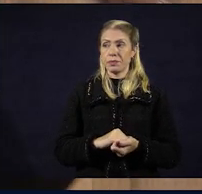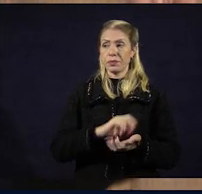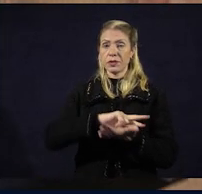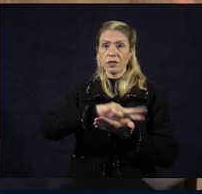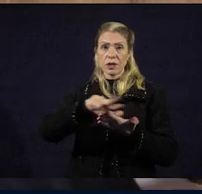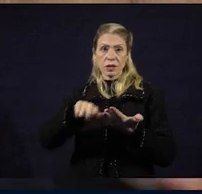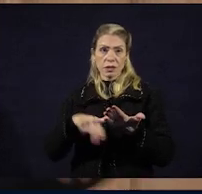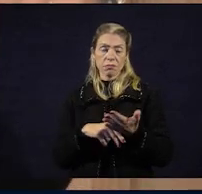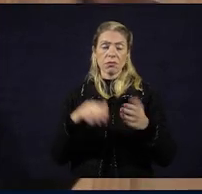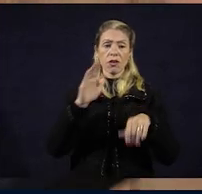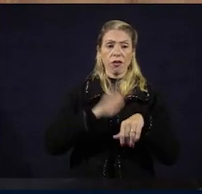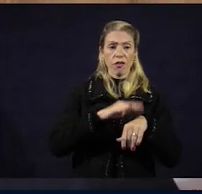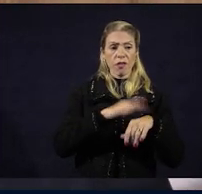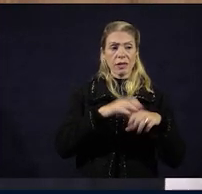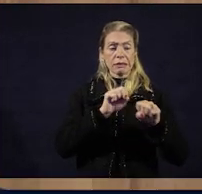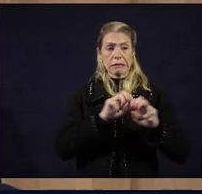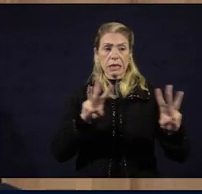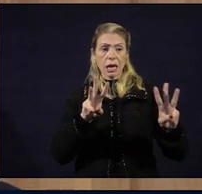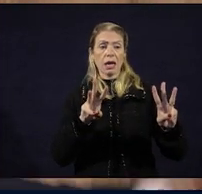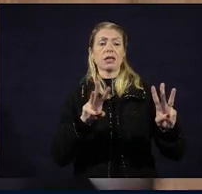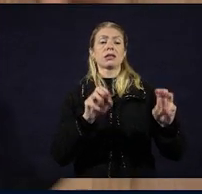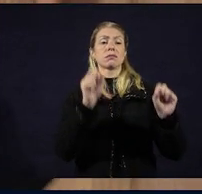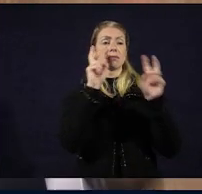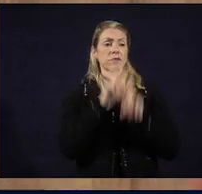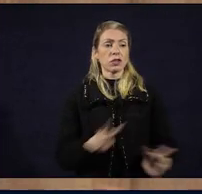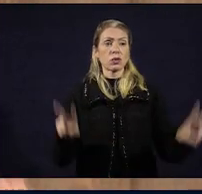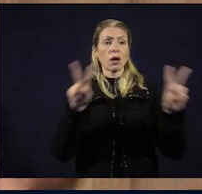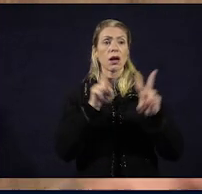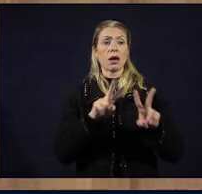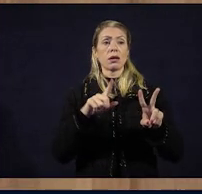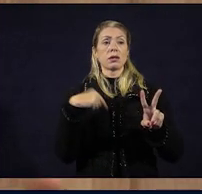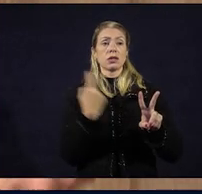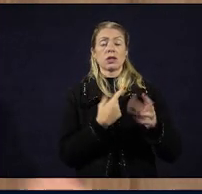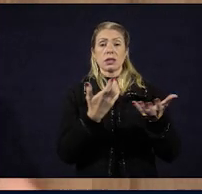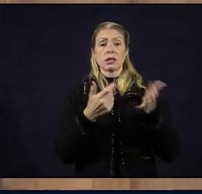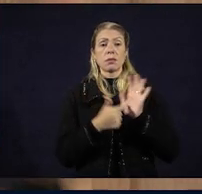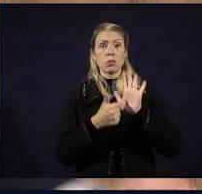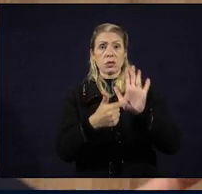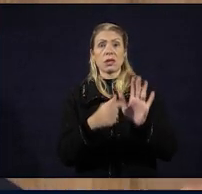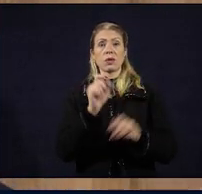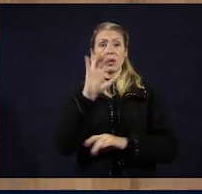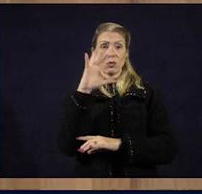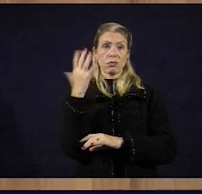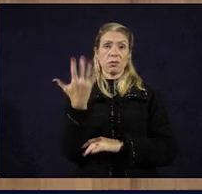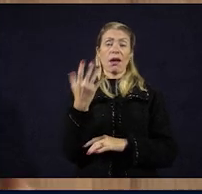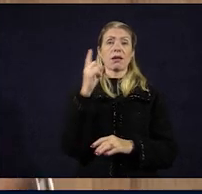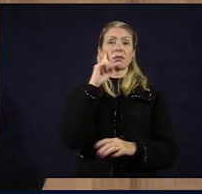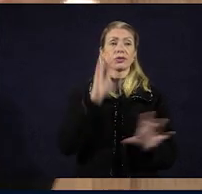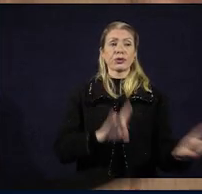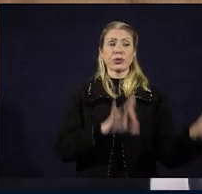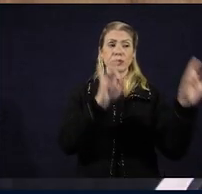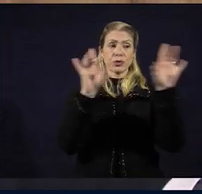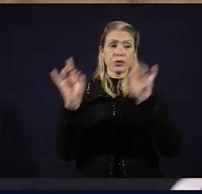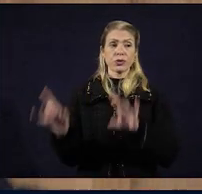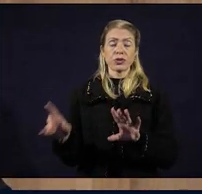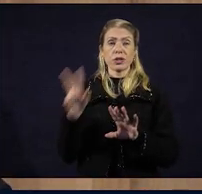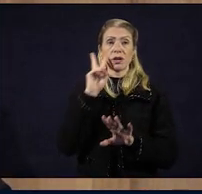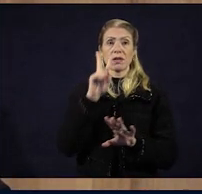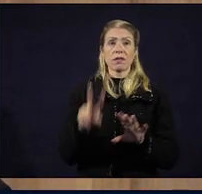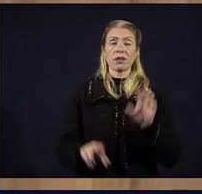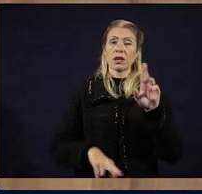site visite muito mais do que um né para mostrar o que acontece ali no dia a dia né para ver as